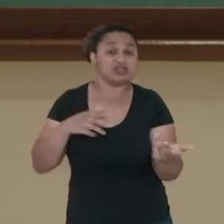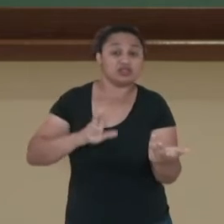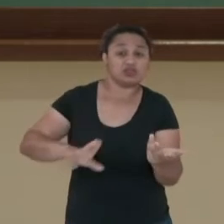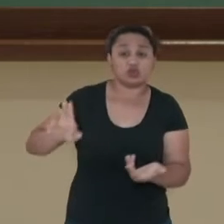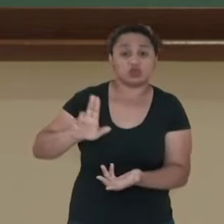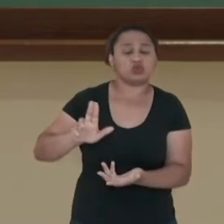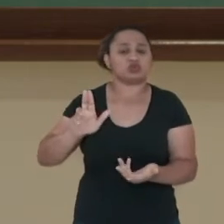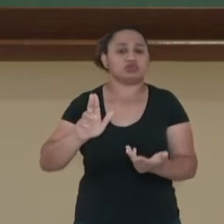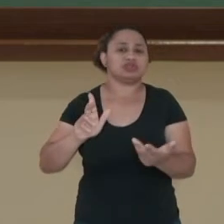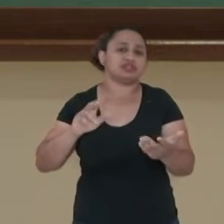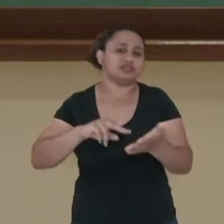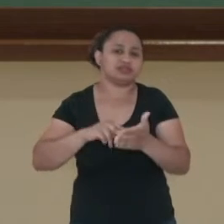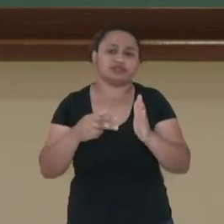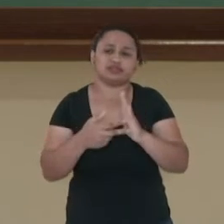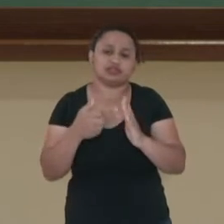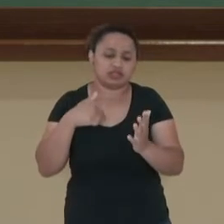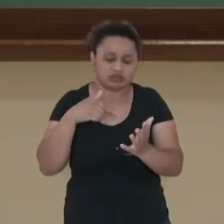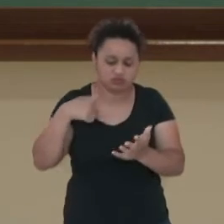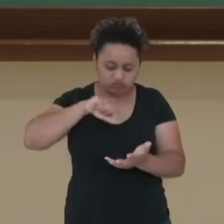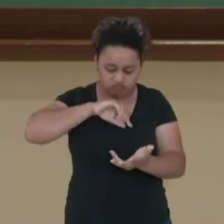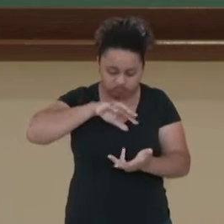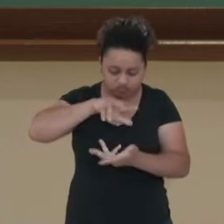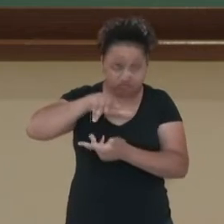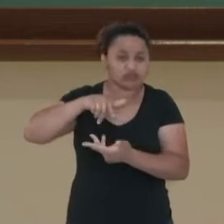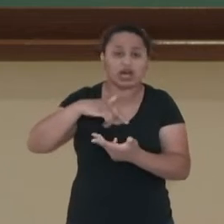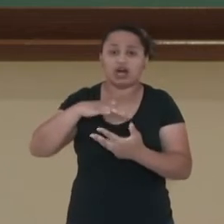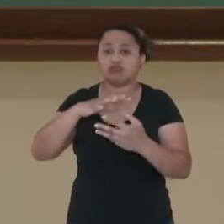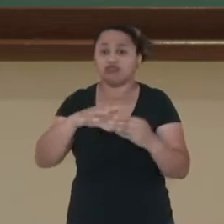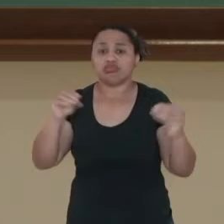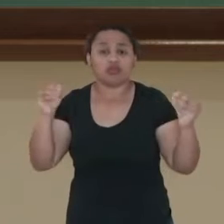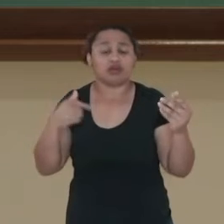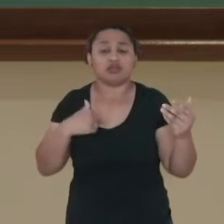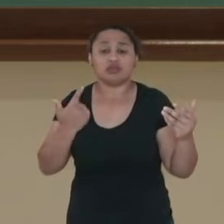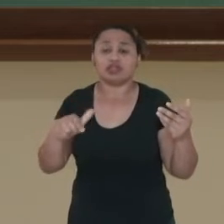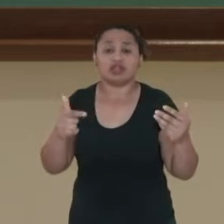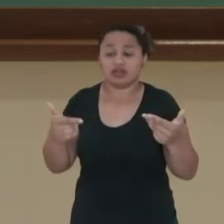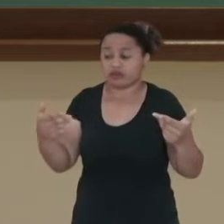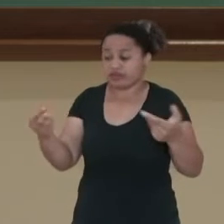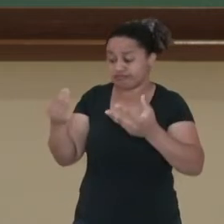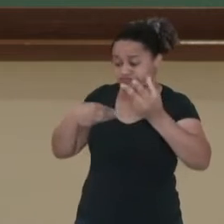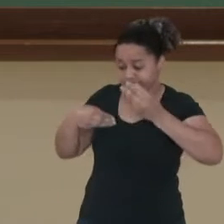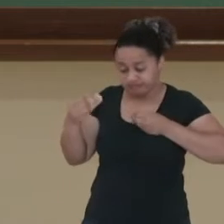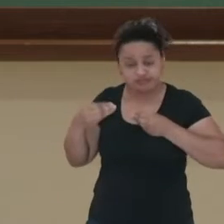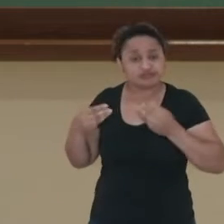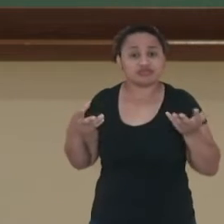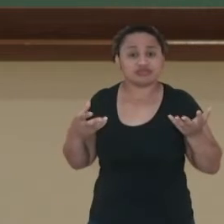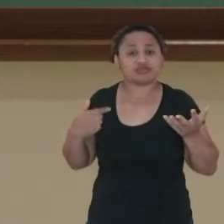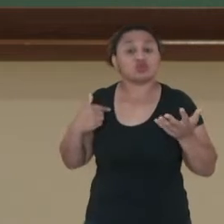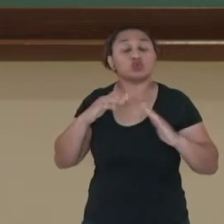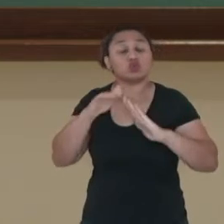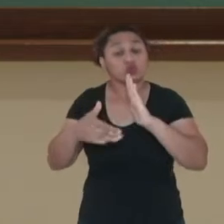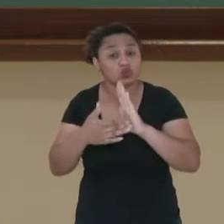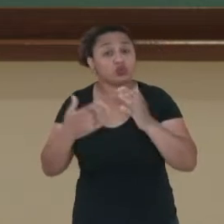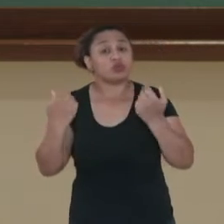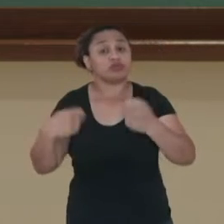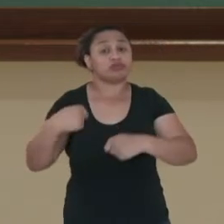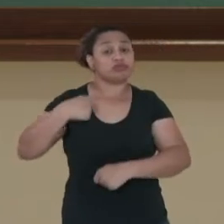significa que em pouco tempo o nosso planeta se esgotaria de recursos. Tá? Então tudo isso tem que ser pensado, tudo isso tem que